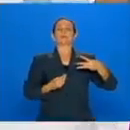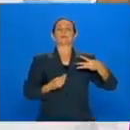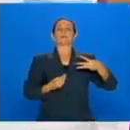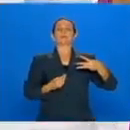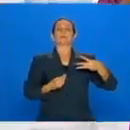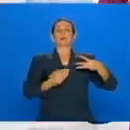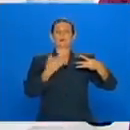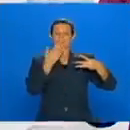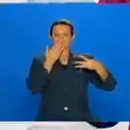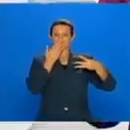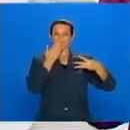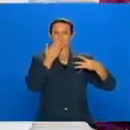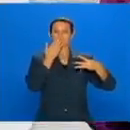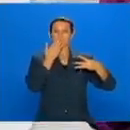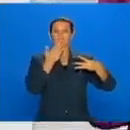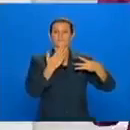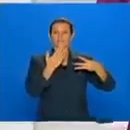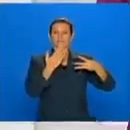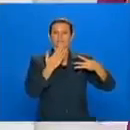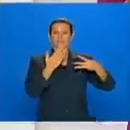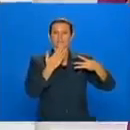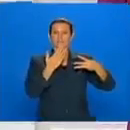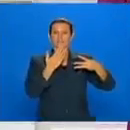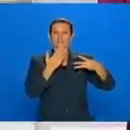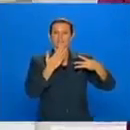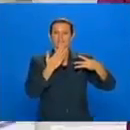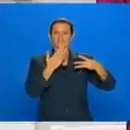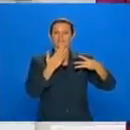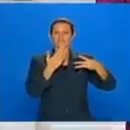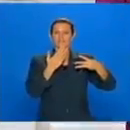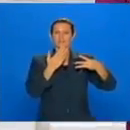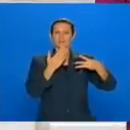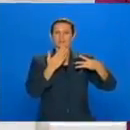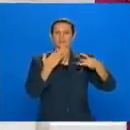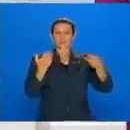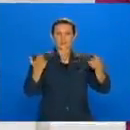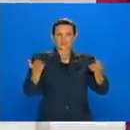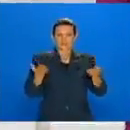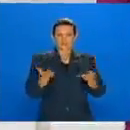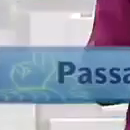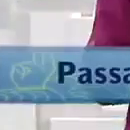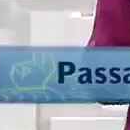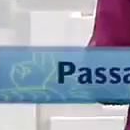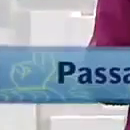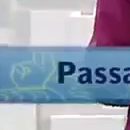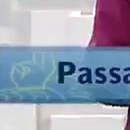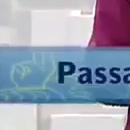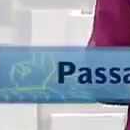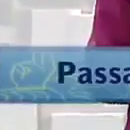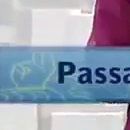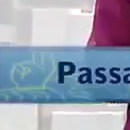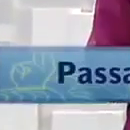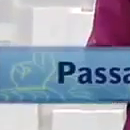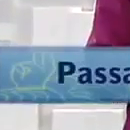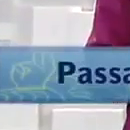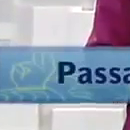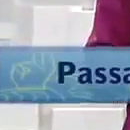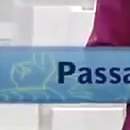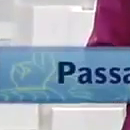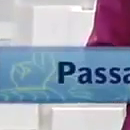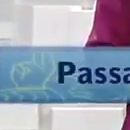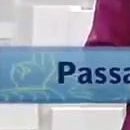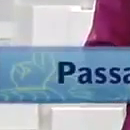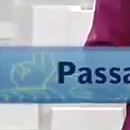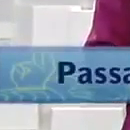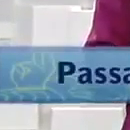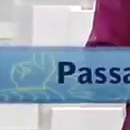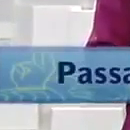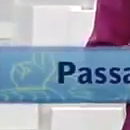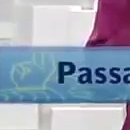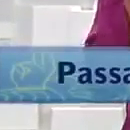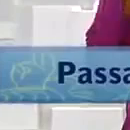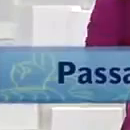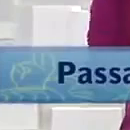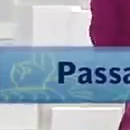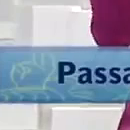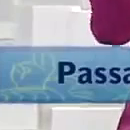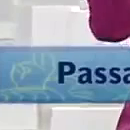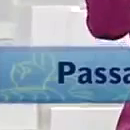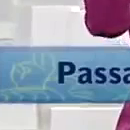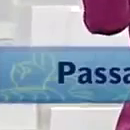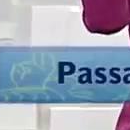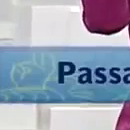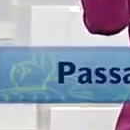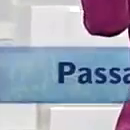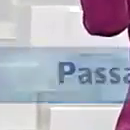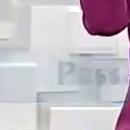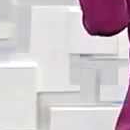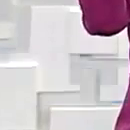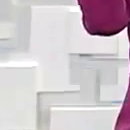centro indicando o momento presente. Já no passado, a sinalização vai ser para